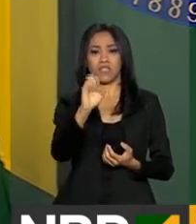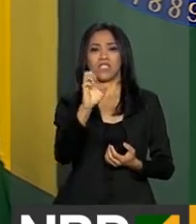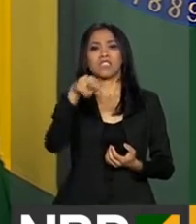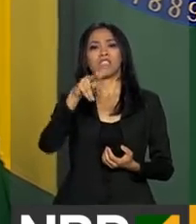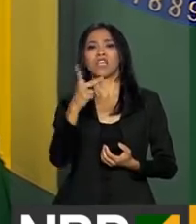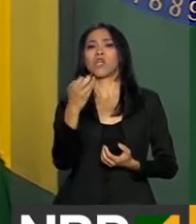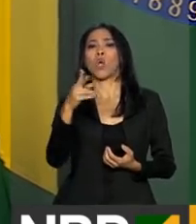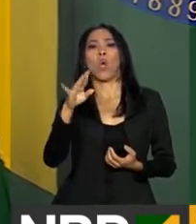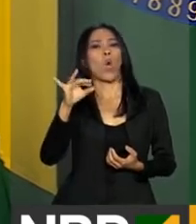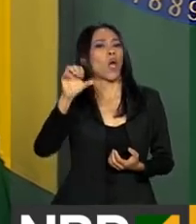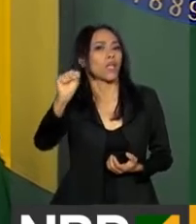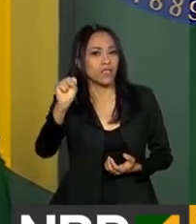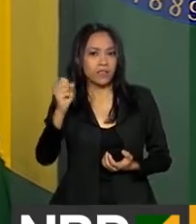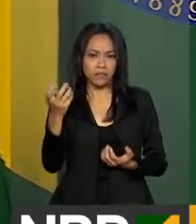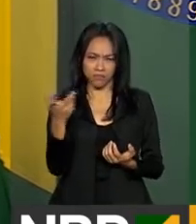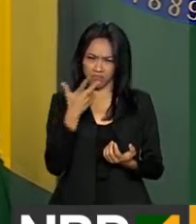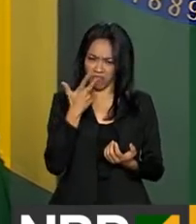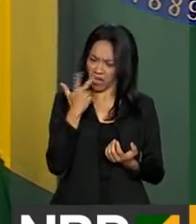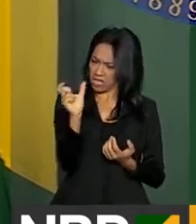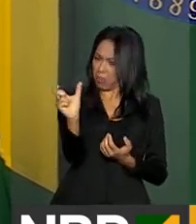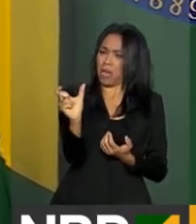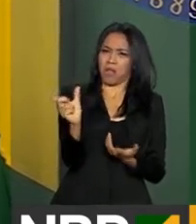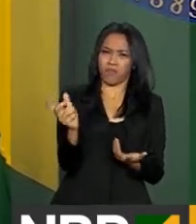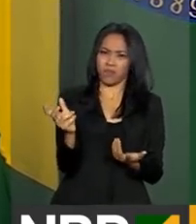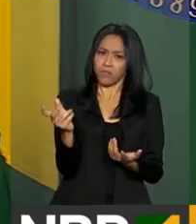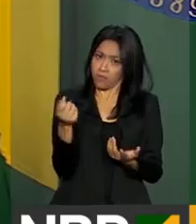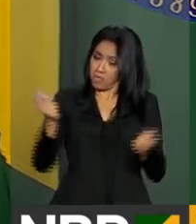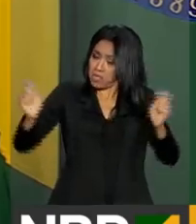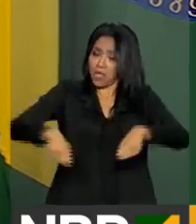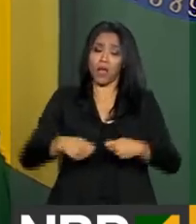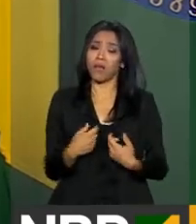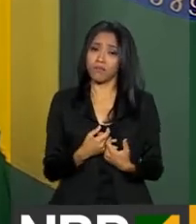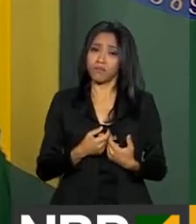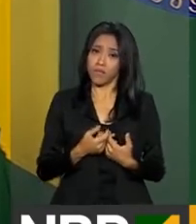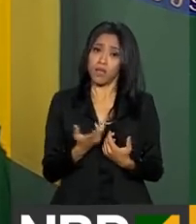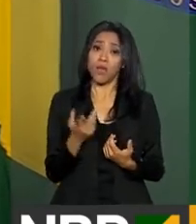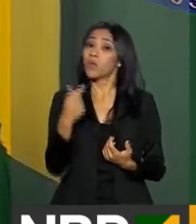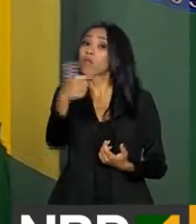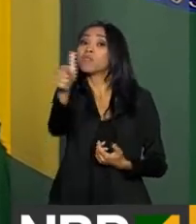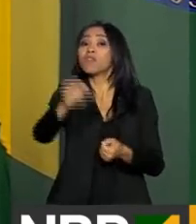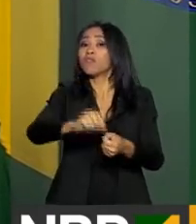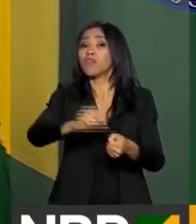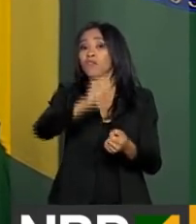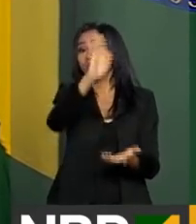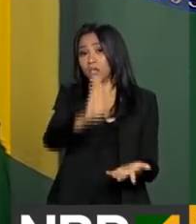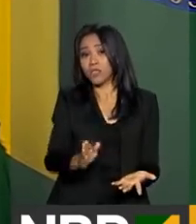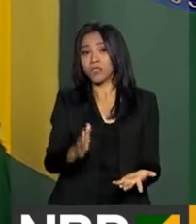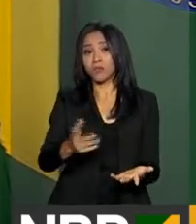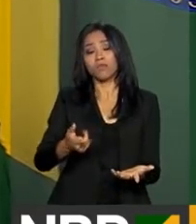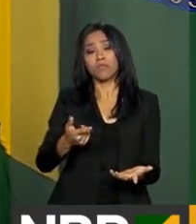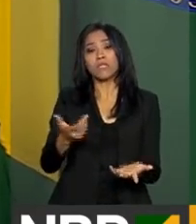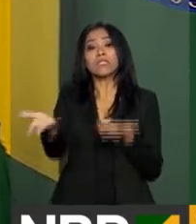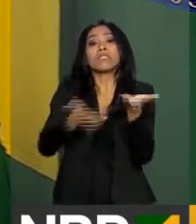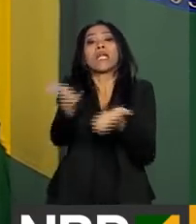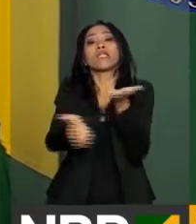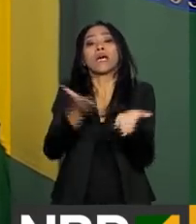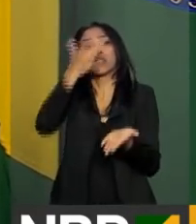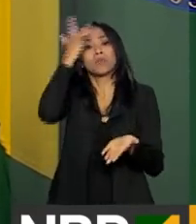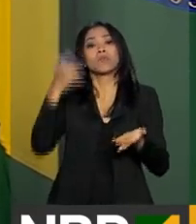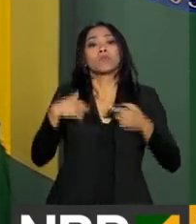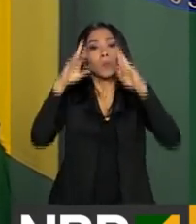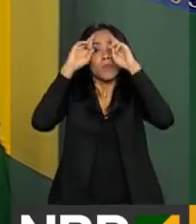institucional educada vale a pena que é o que não se tem feito no brasil no brasil a